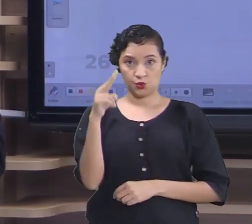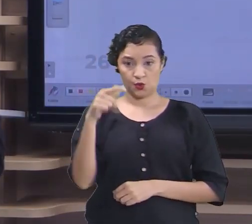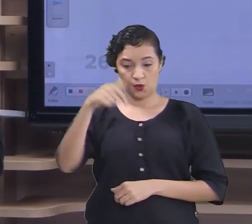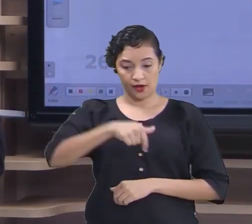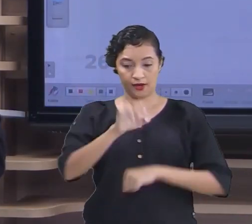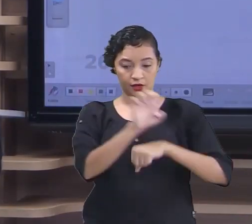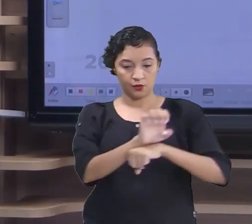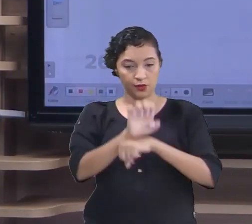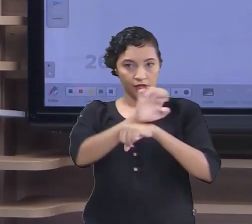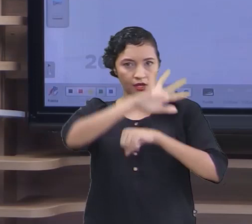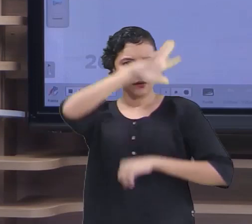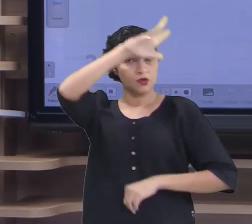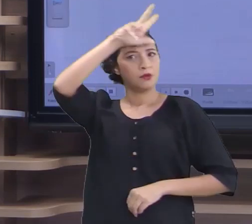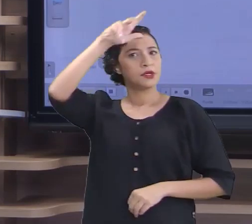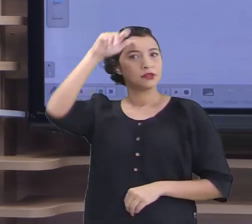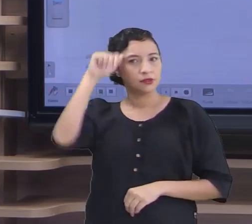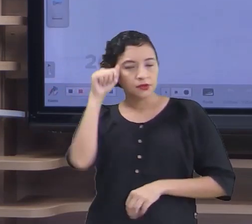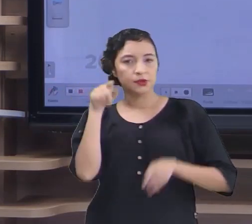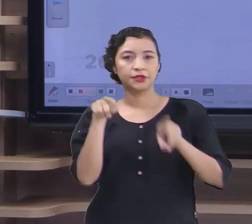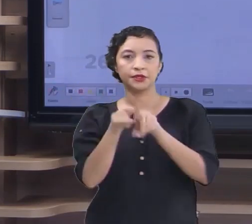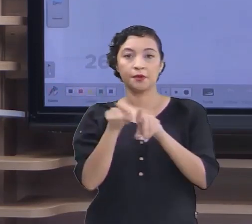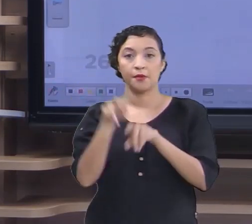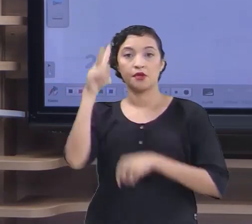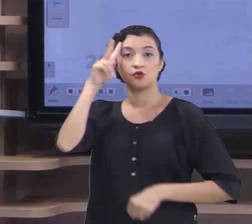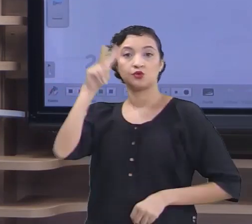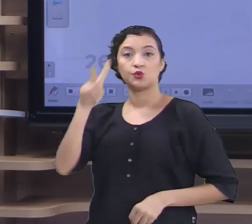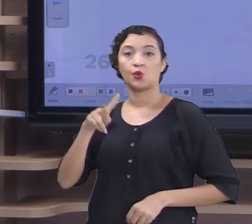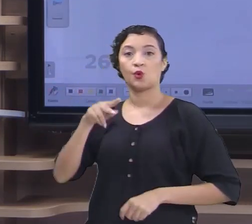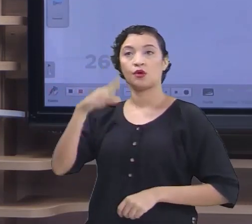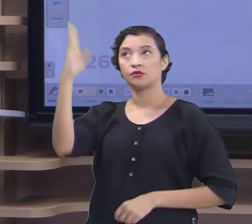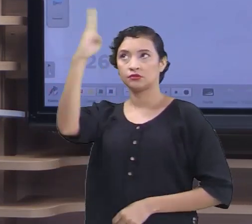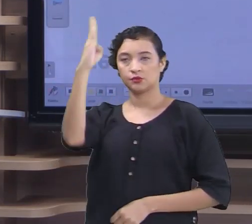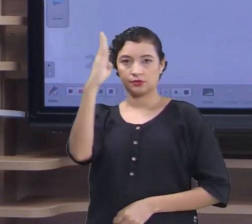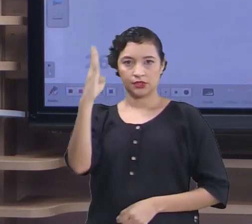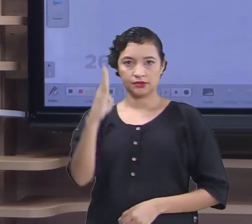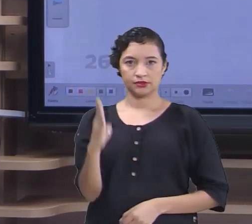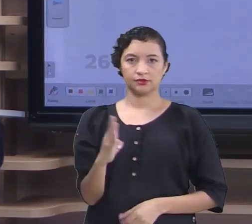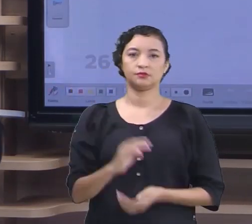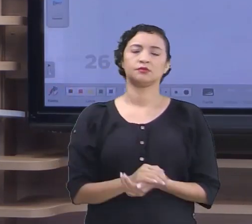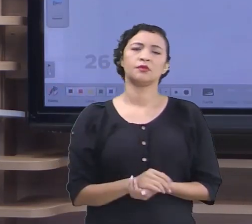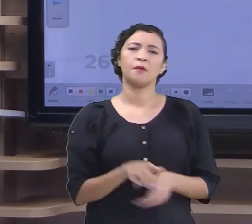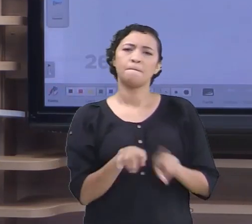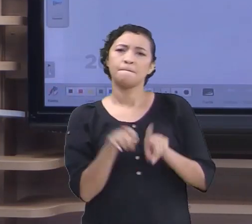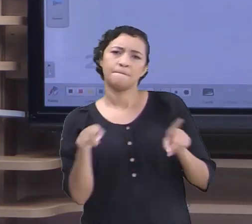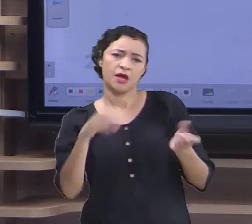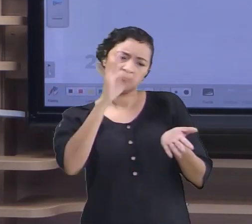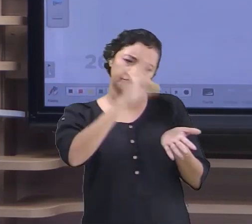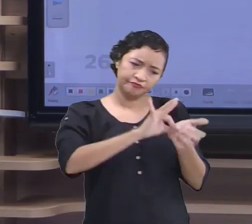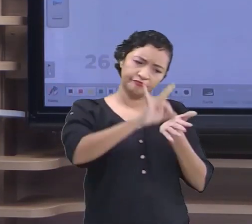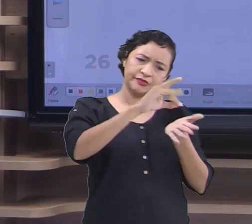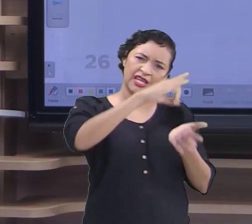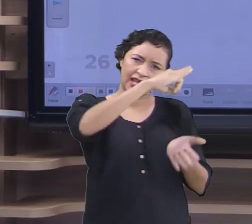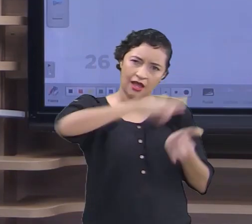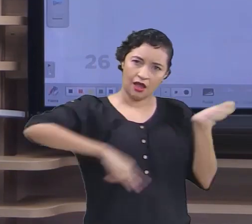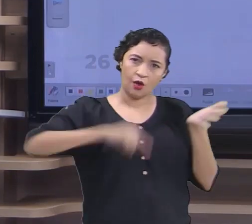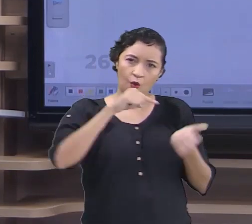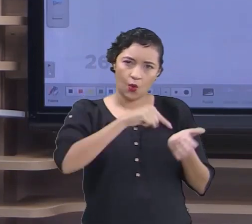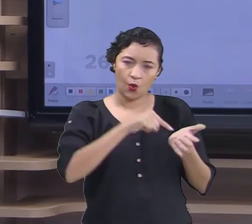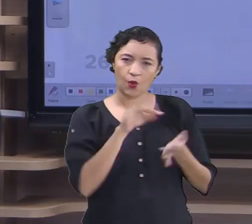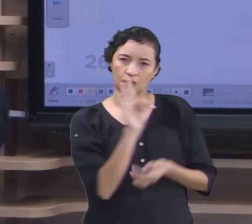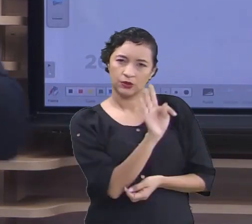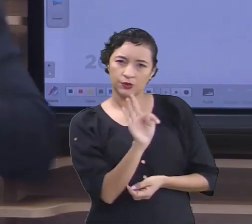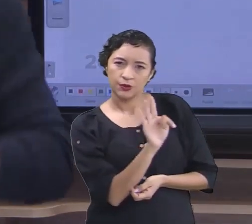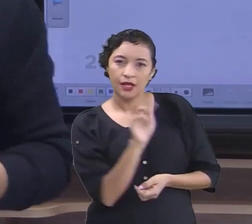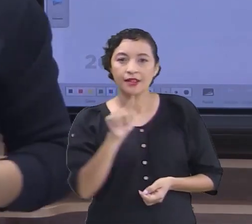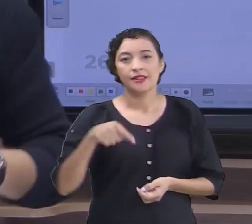nosso país. Mas esse acordo aí que nós estamos falando entre Portugal e Espanha foi um acordo que mais tarde não deu certo.